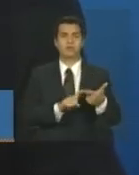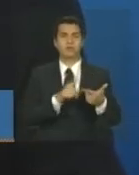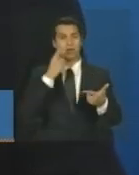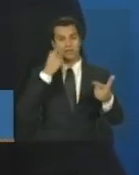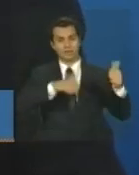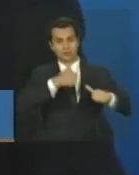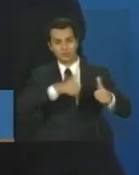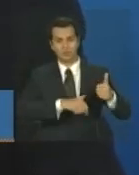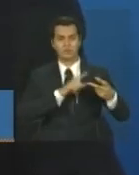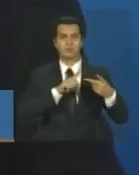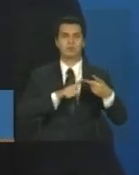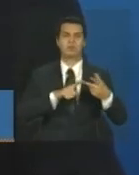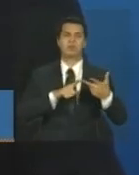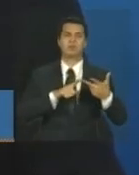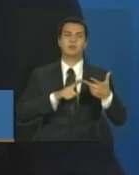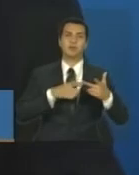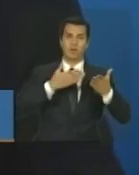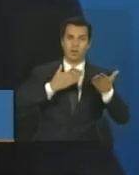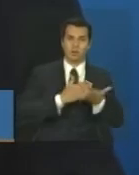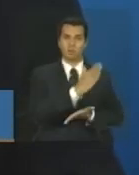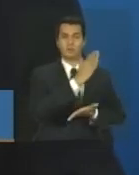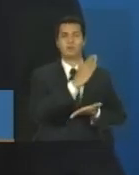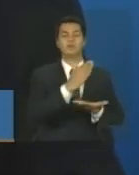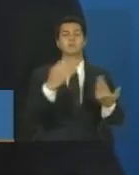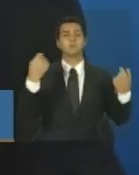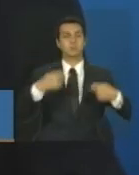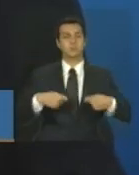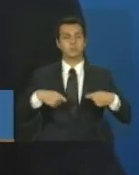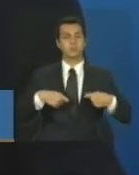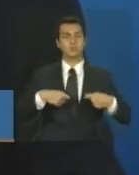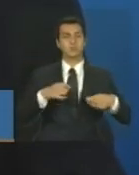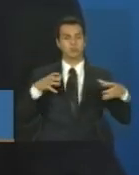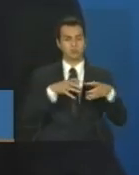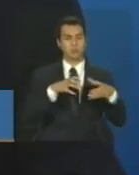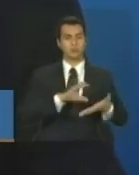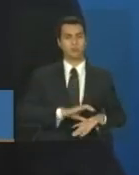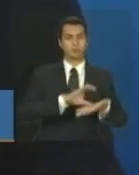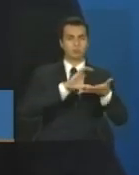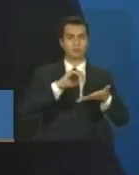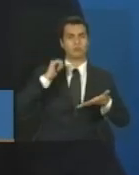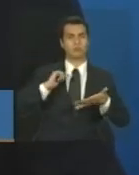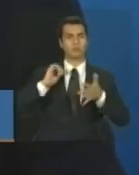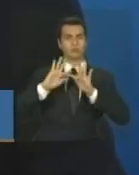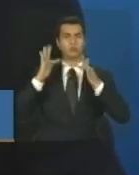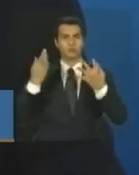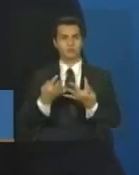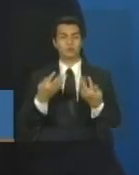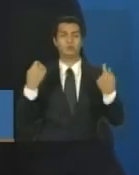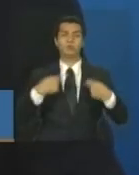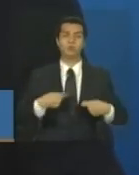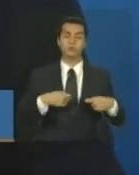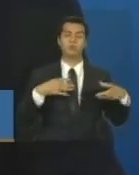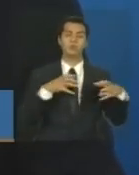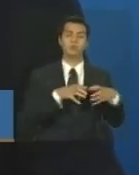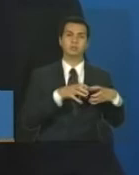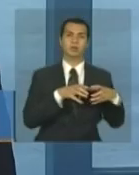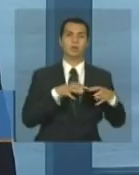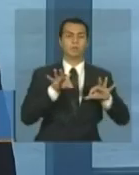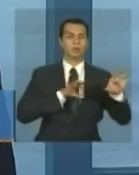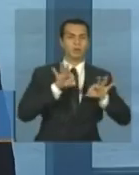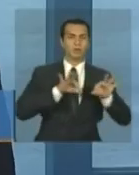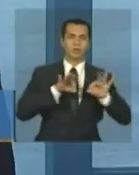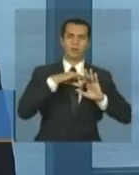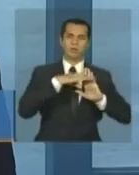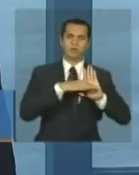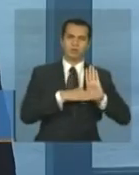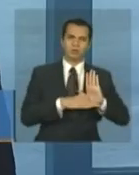essas contas é importante que a distância de controle social do programa é bem e faça um parte do planejamento da execução dos